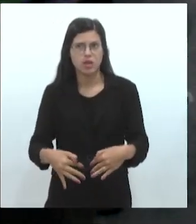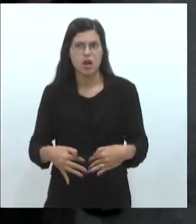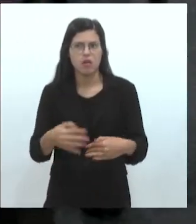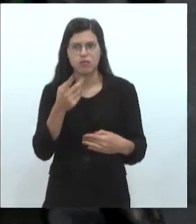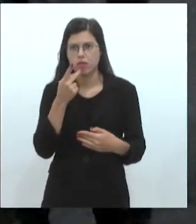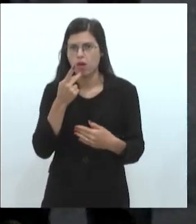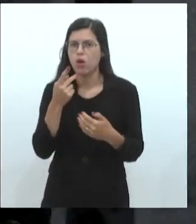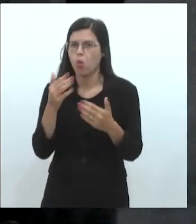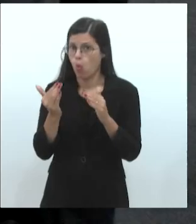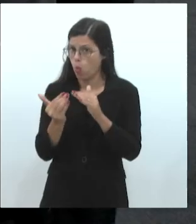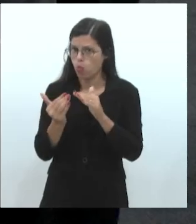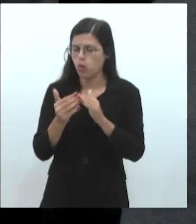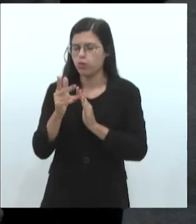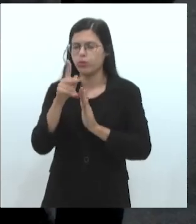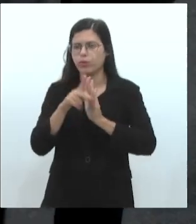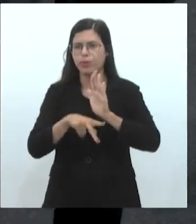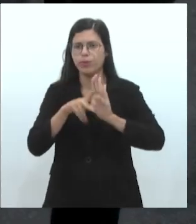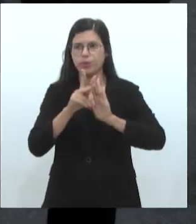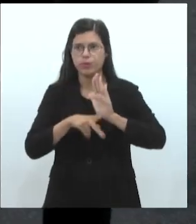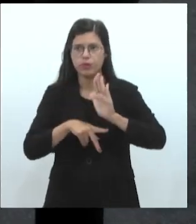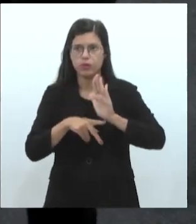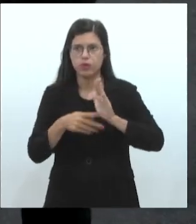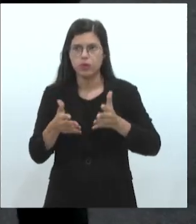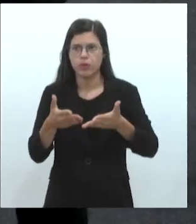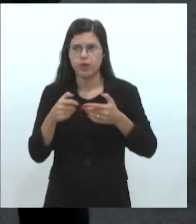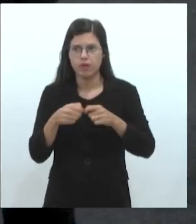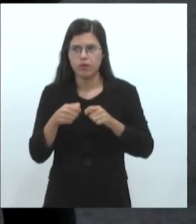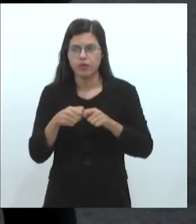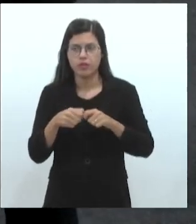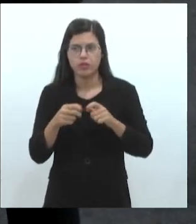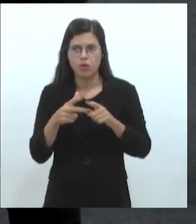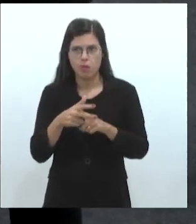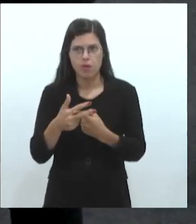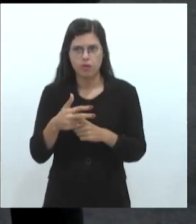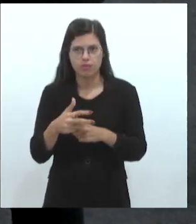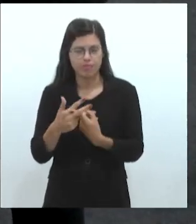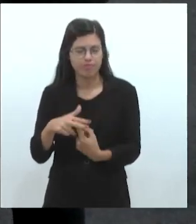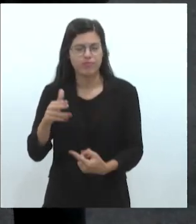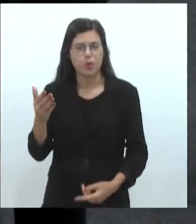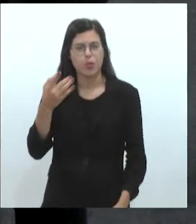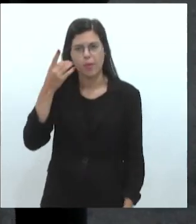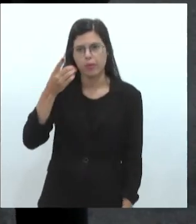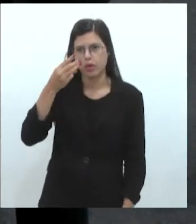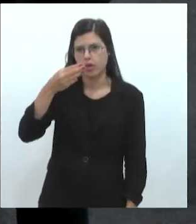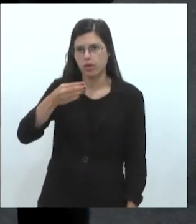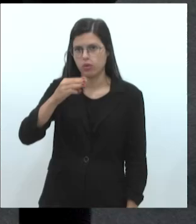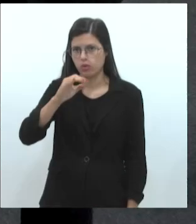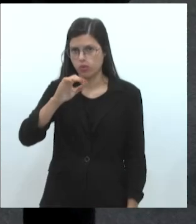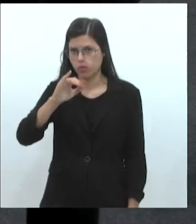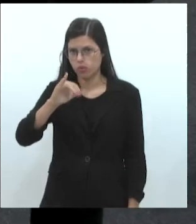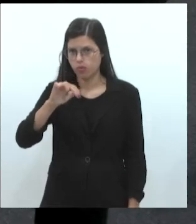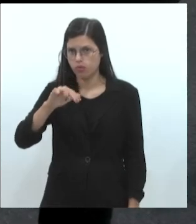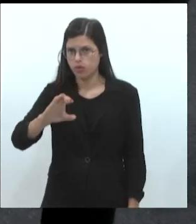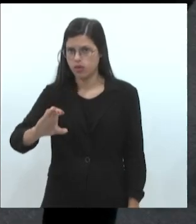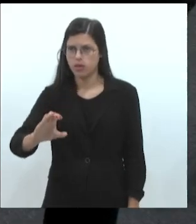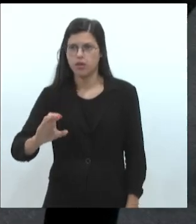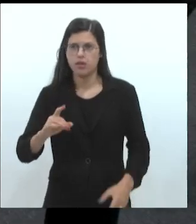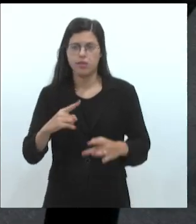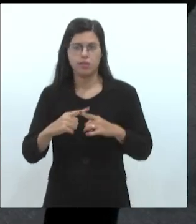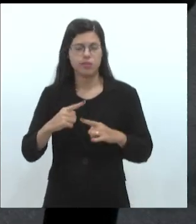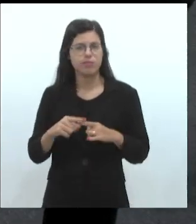apoiando o projeto, eu queria fazer uma correção ao deputado Carlos Mink, porque